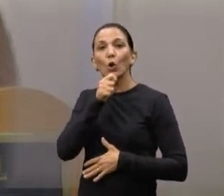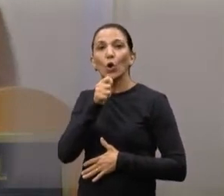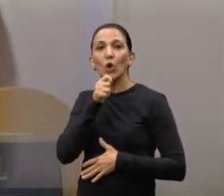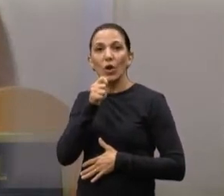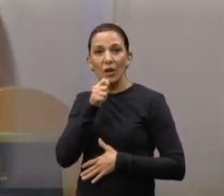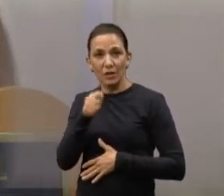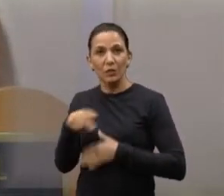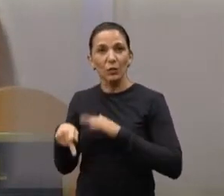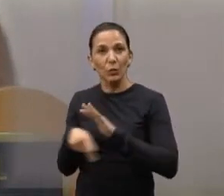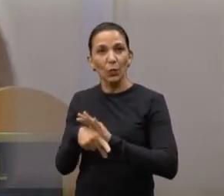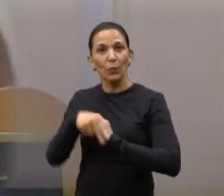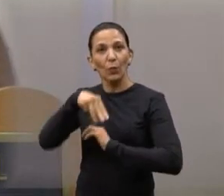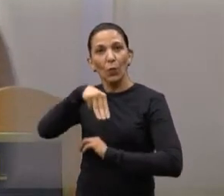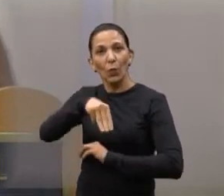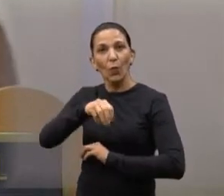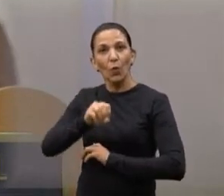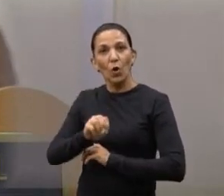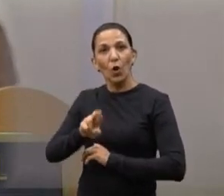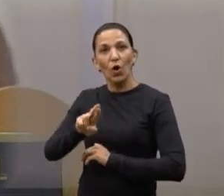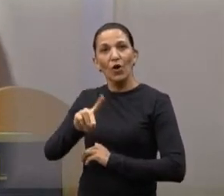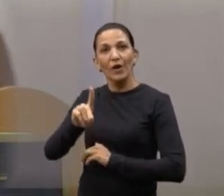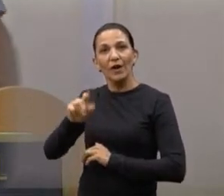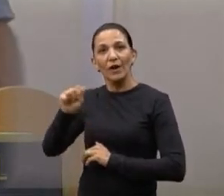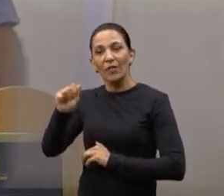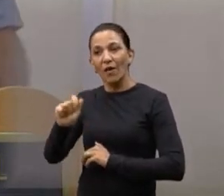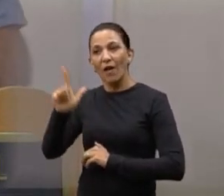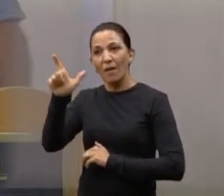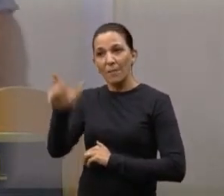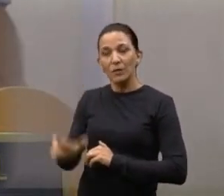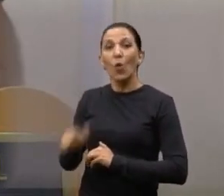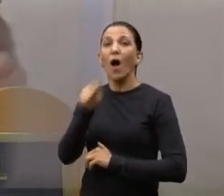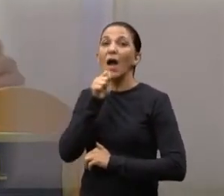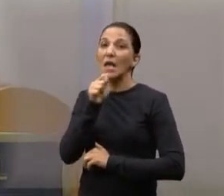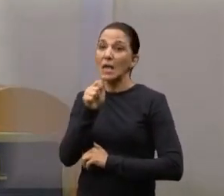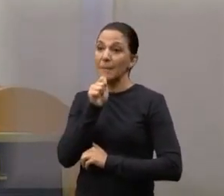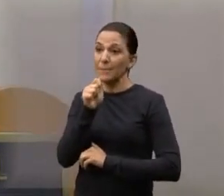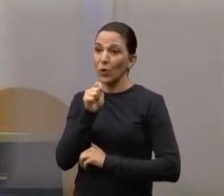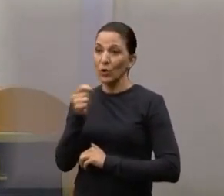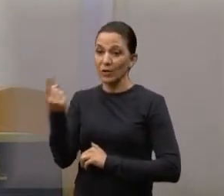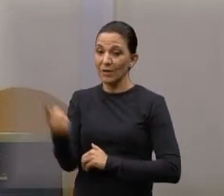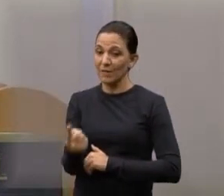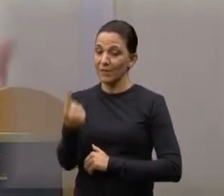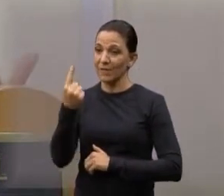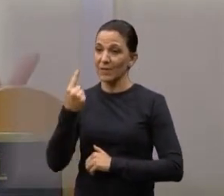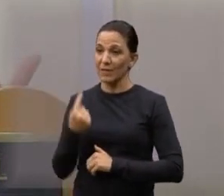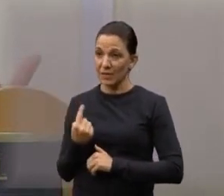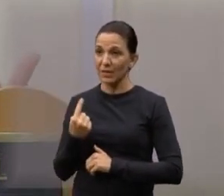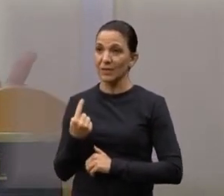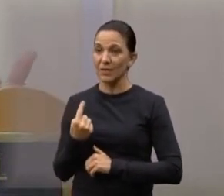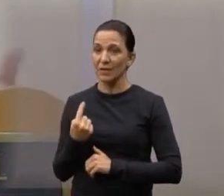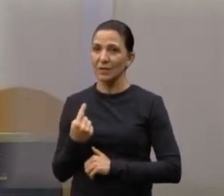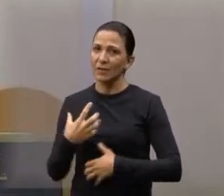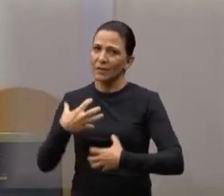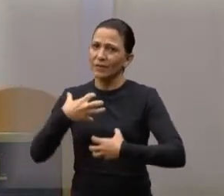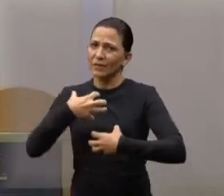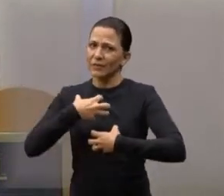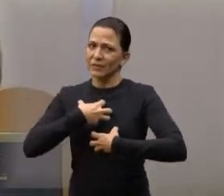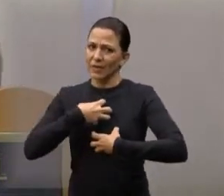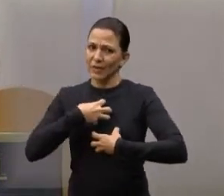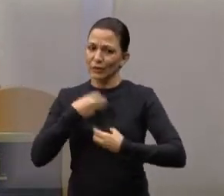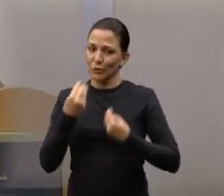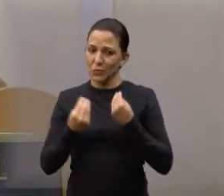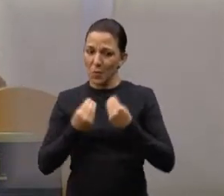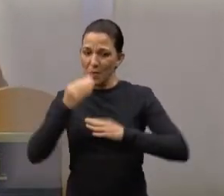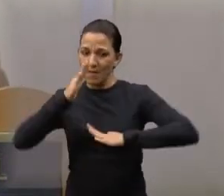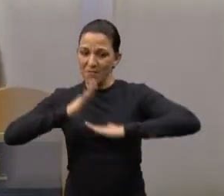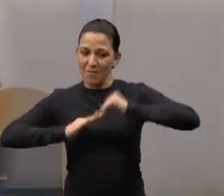Ernesto é do Jornal da Morada, né? O Ernesto é um repórter que vem aqui. E sente o calor da Câmara, sente o